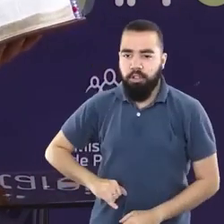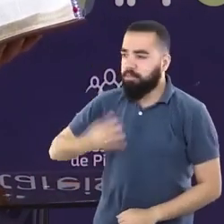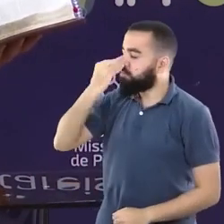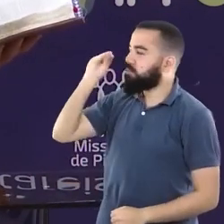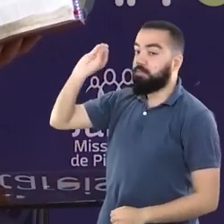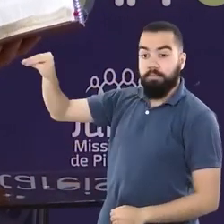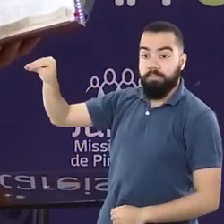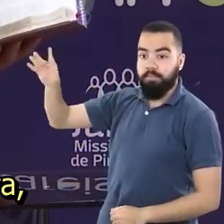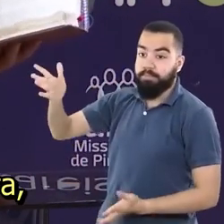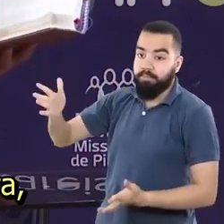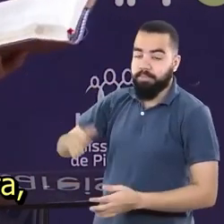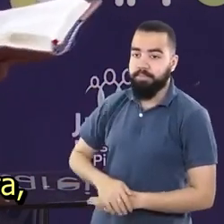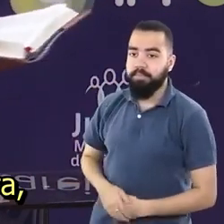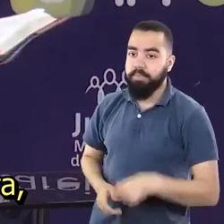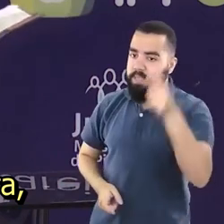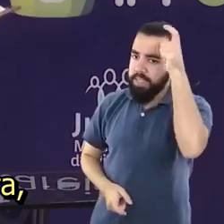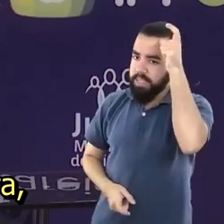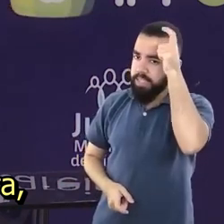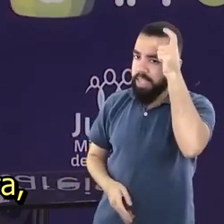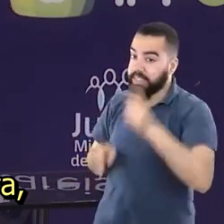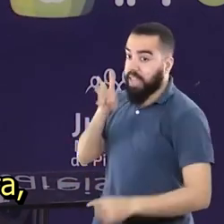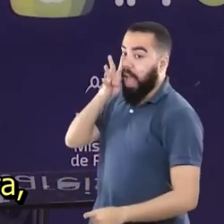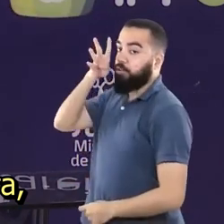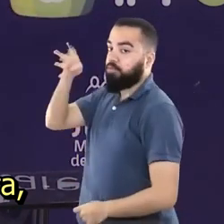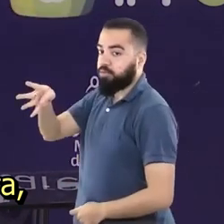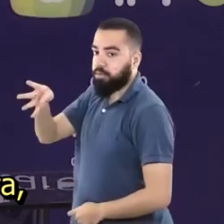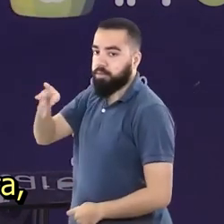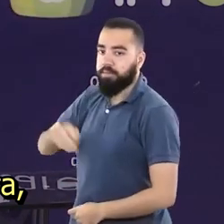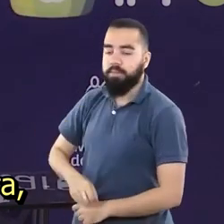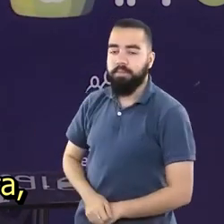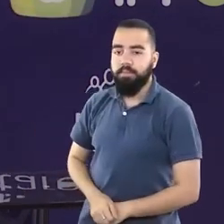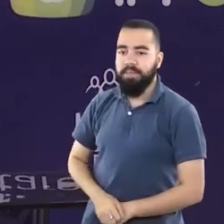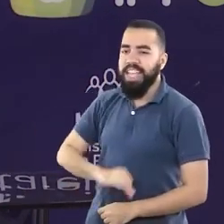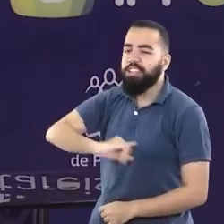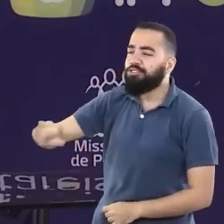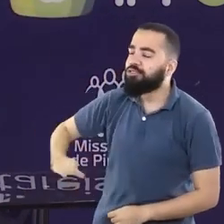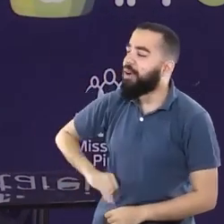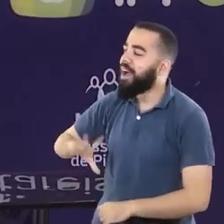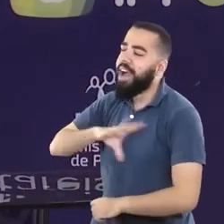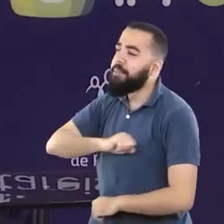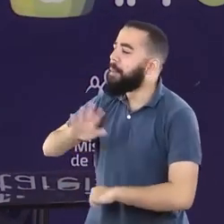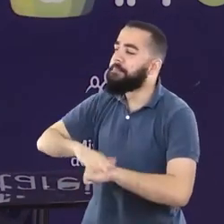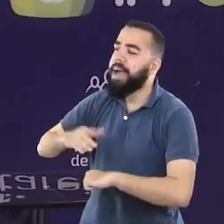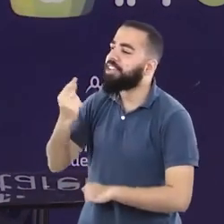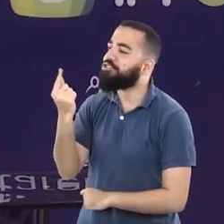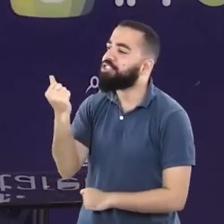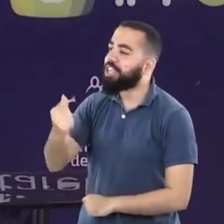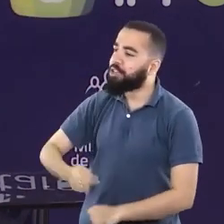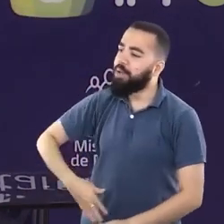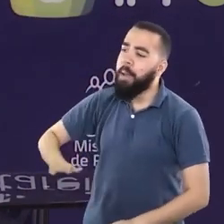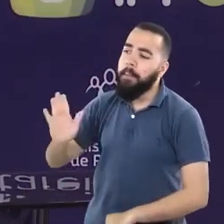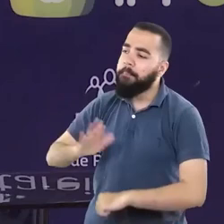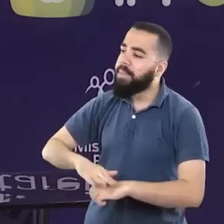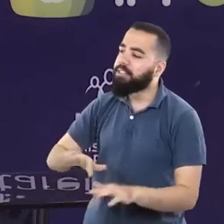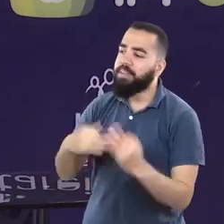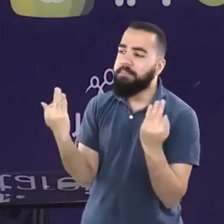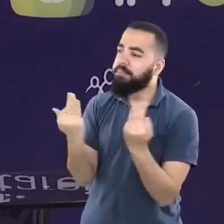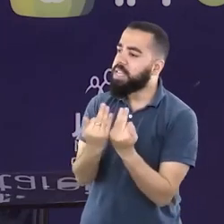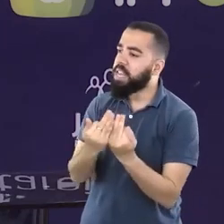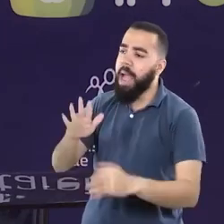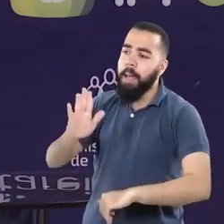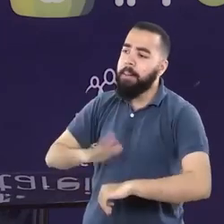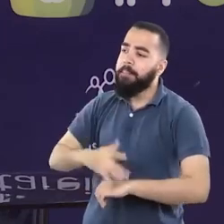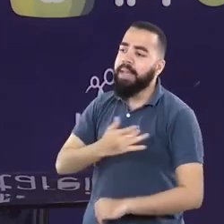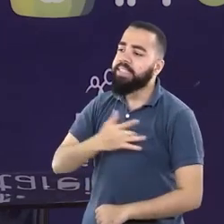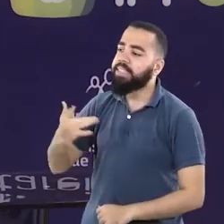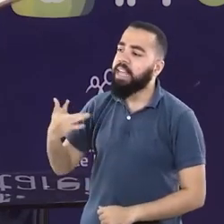acusou Jó de amar mais o dinheiro do que a Deus, de amar mais a família do que a Deus,